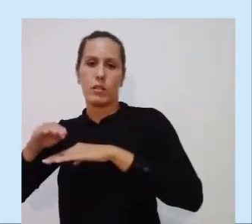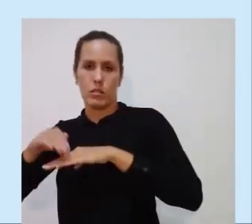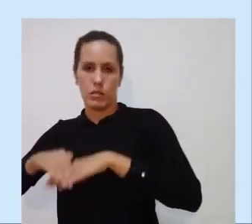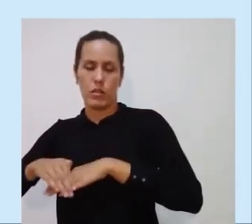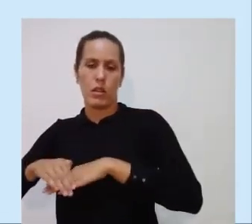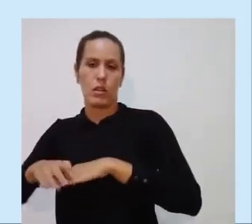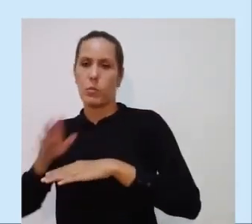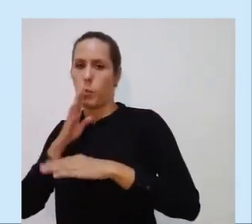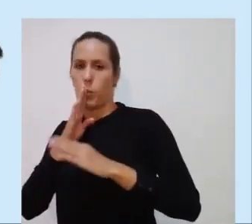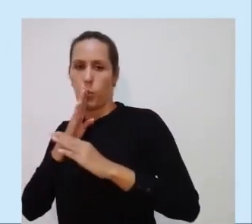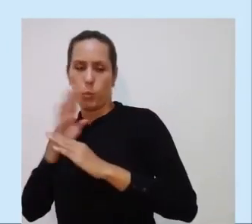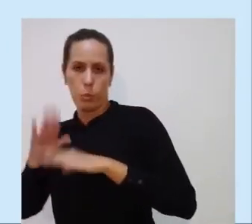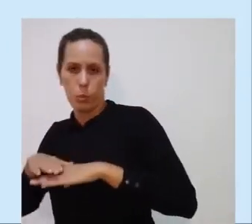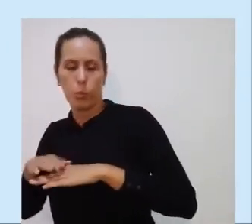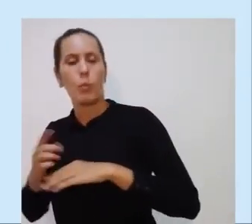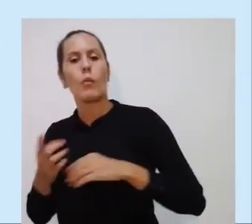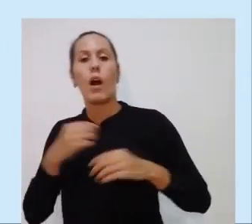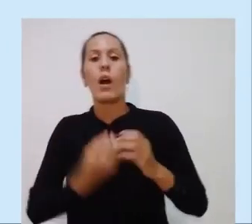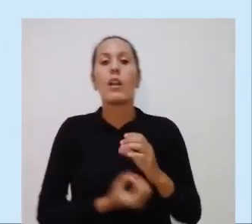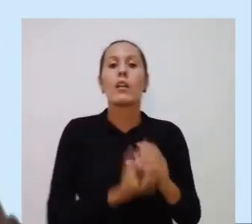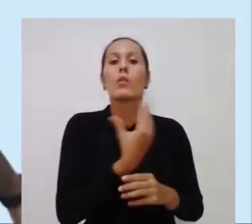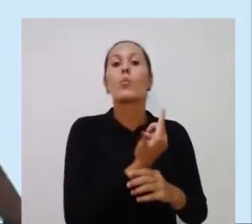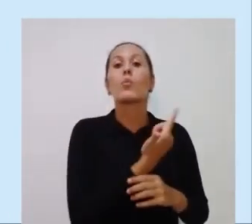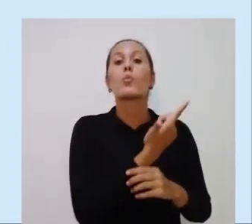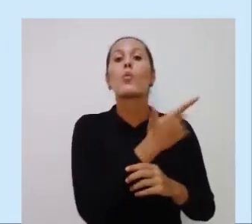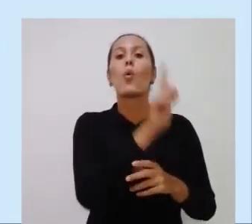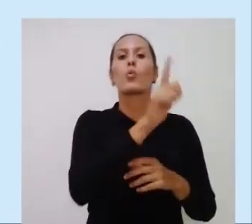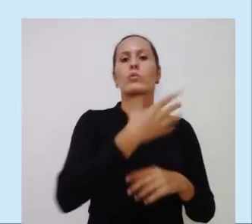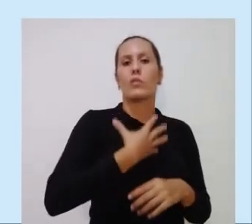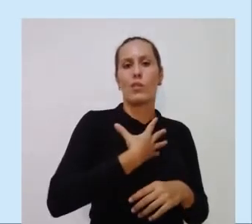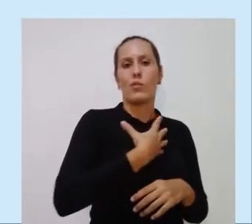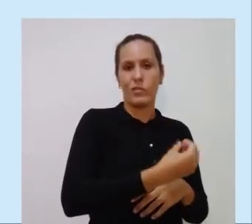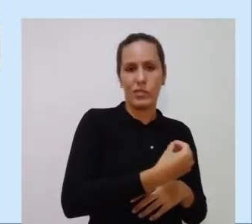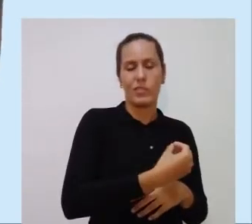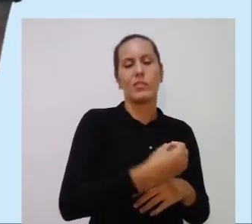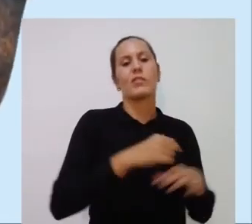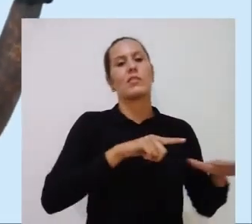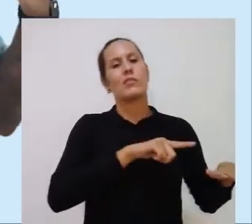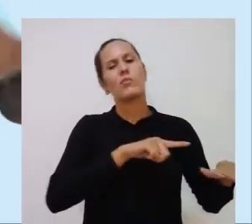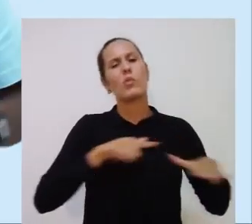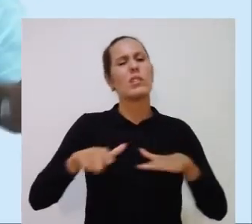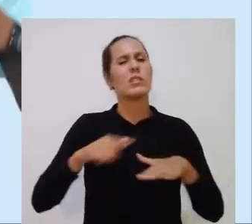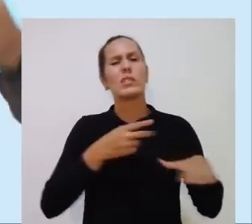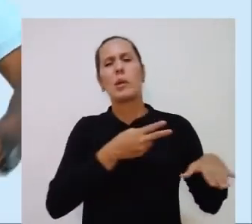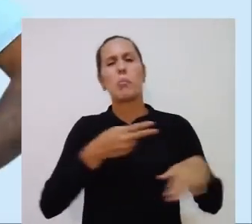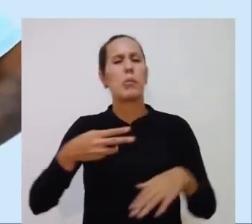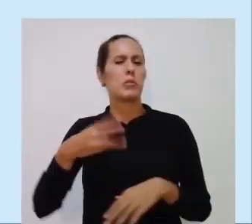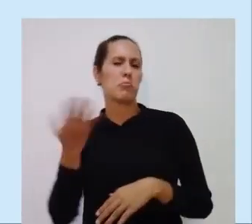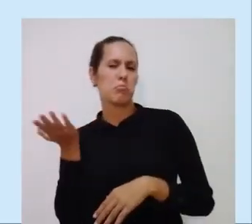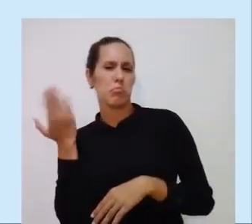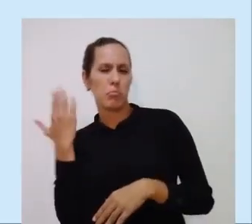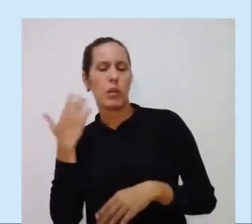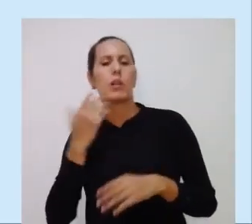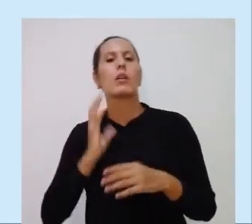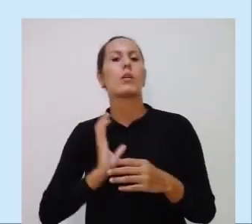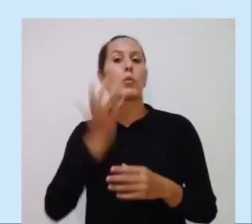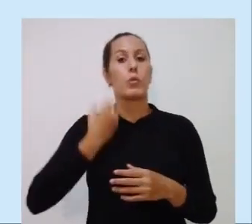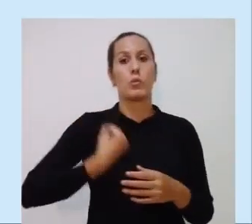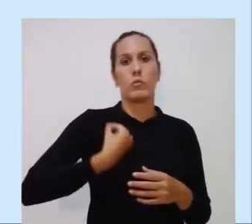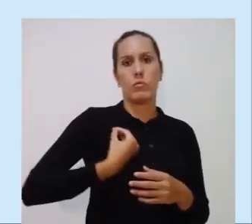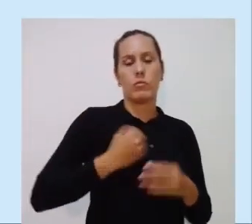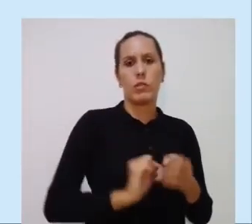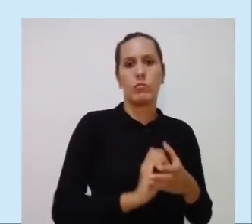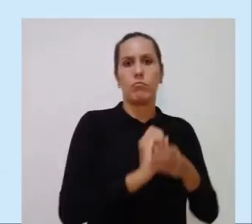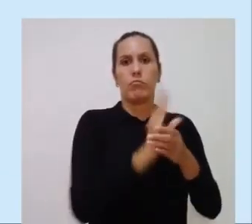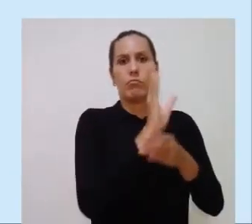oceânico, da formação desse novo vulcão chamado Anak Krakatoa, que há umas semanas atrás também entrou em atividade. Ok,